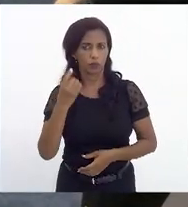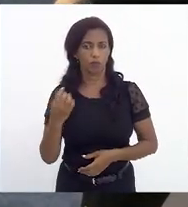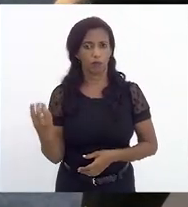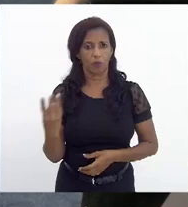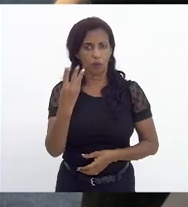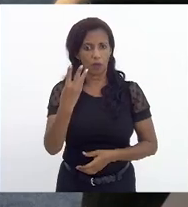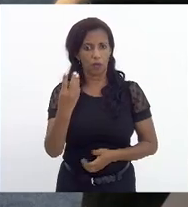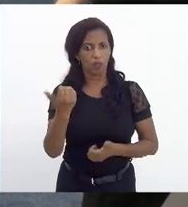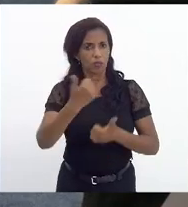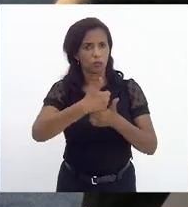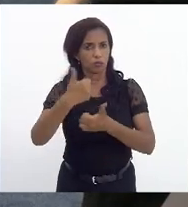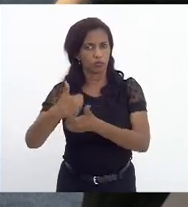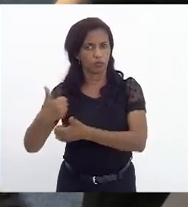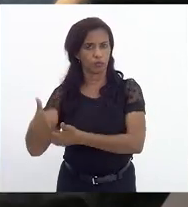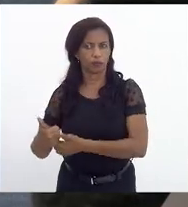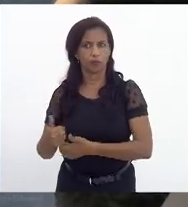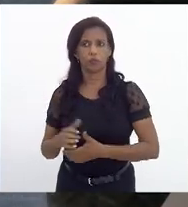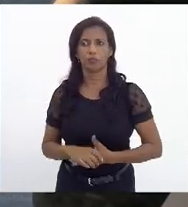três substitutivos,